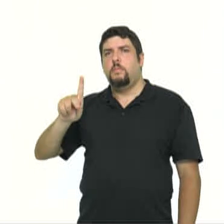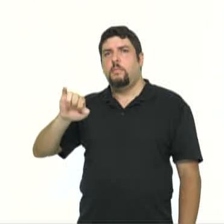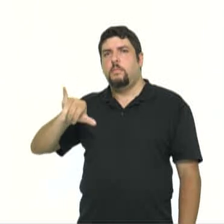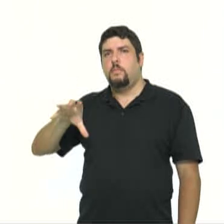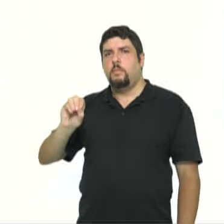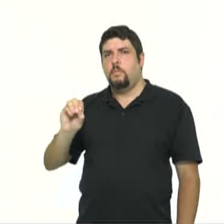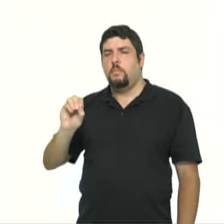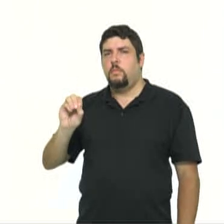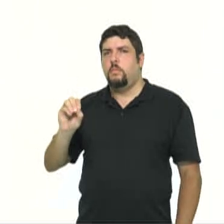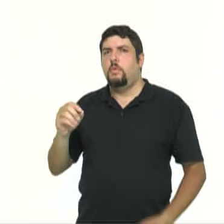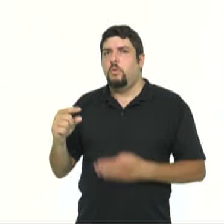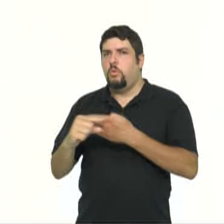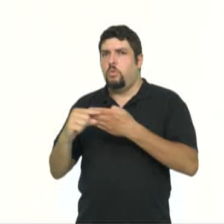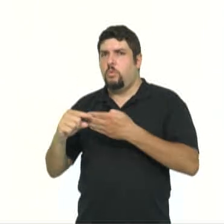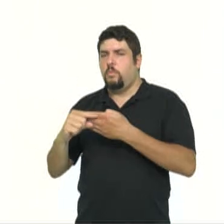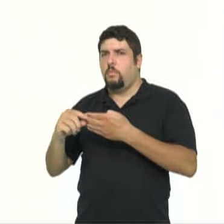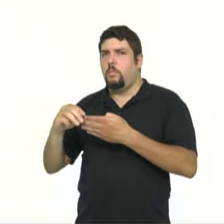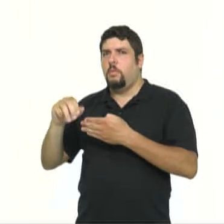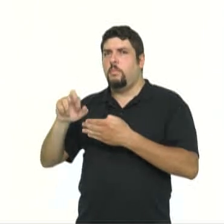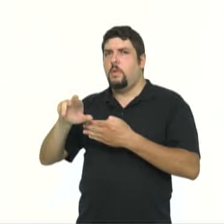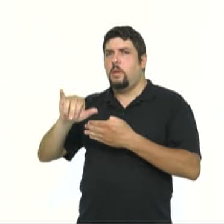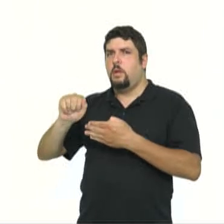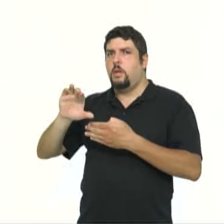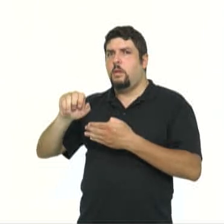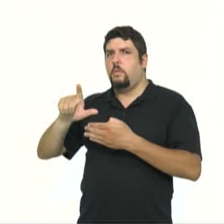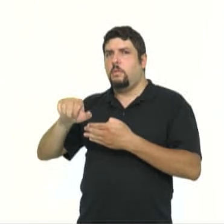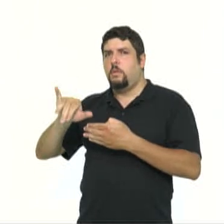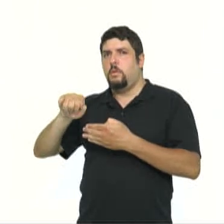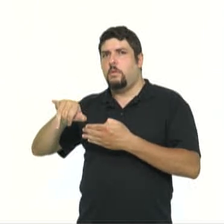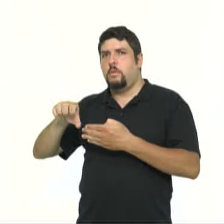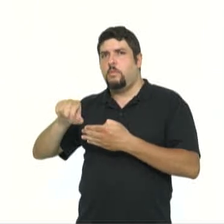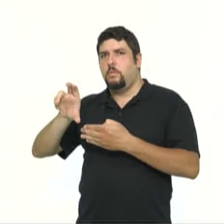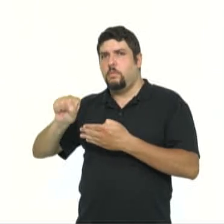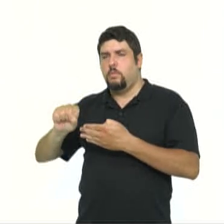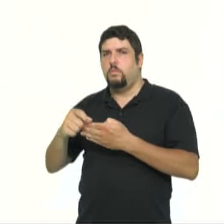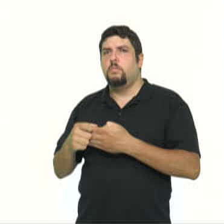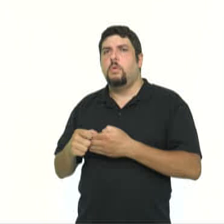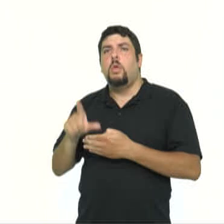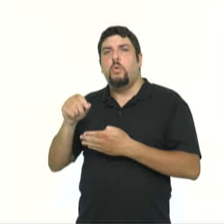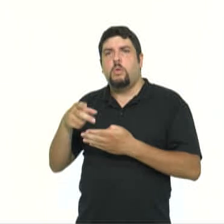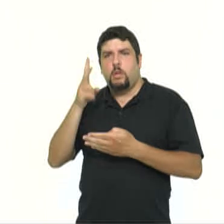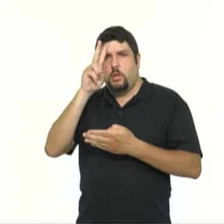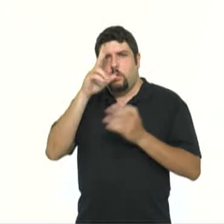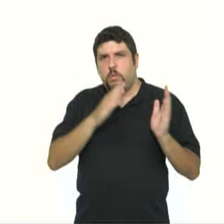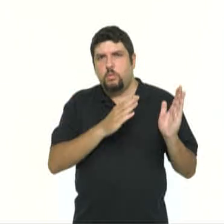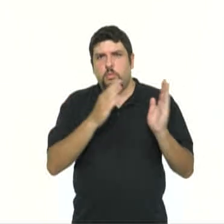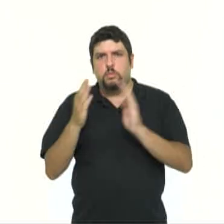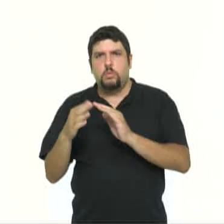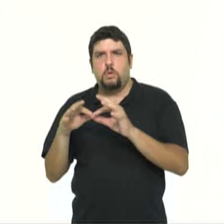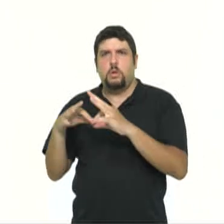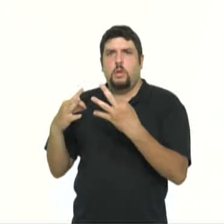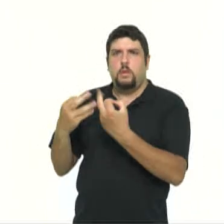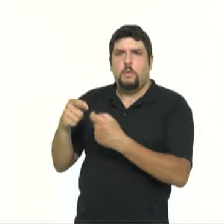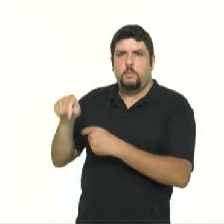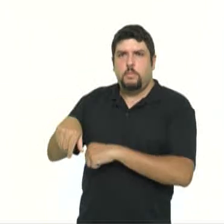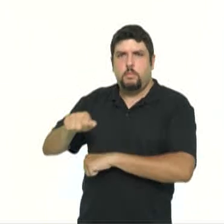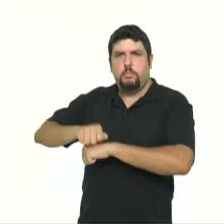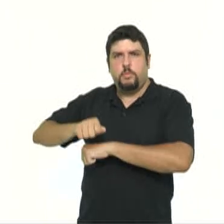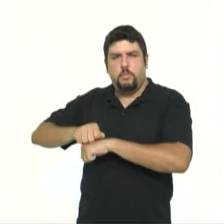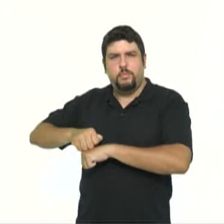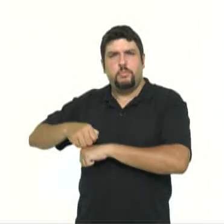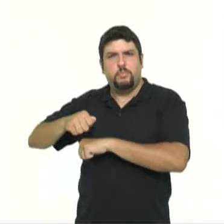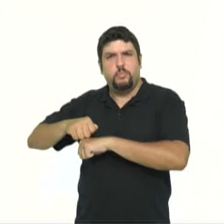Jesus, o qual ilustra o triste cotidiano que uma família em condições de extrema pobreza,